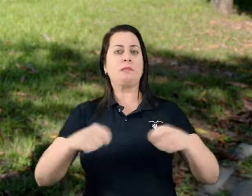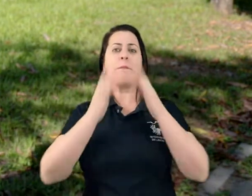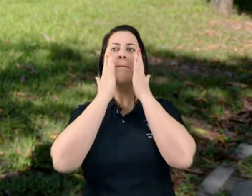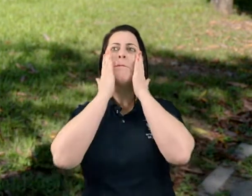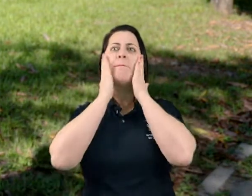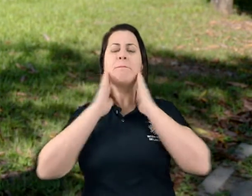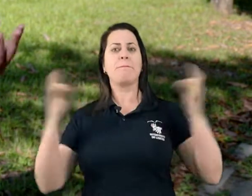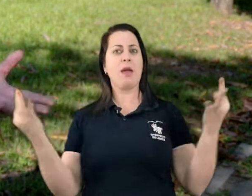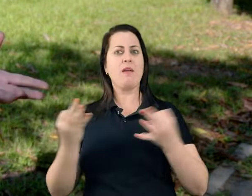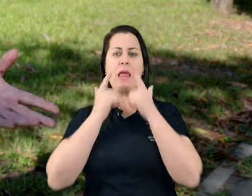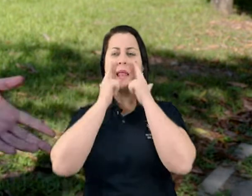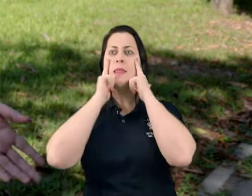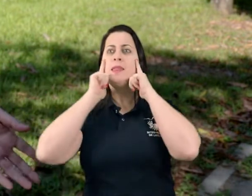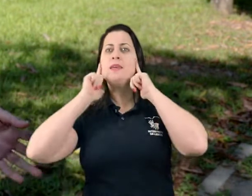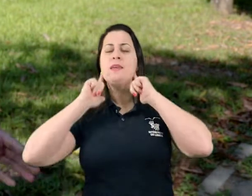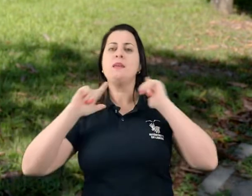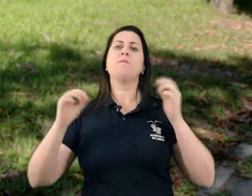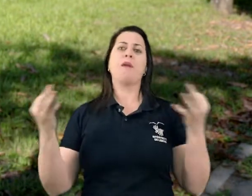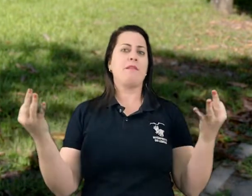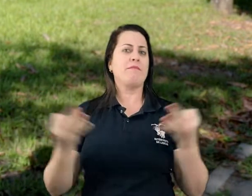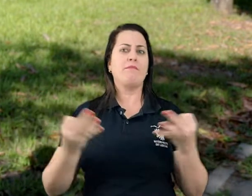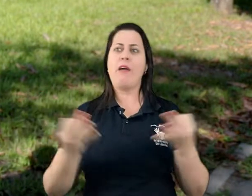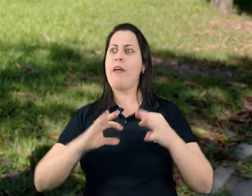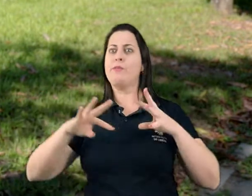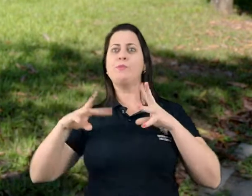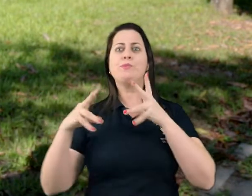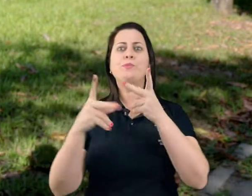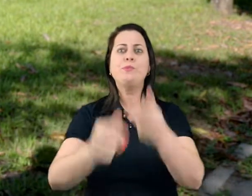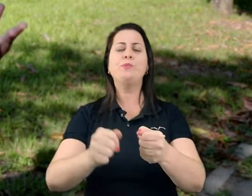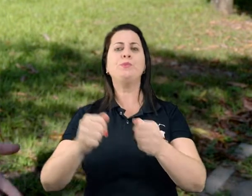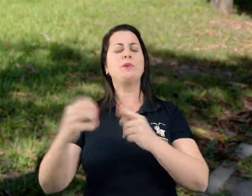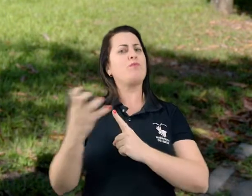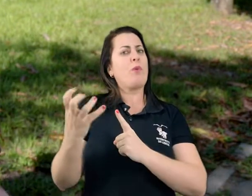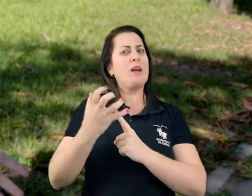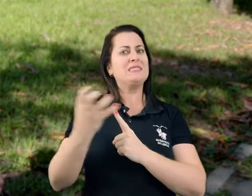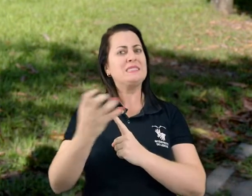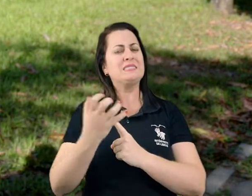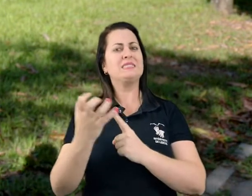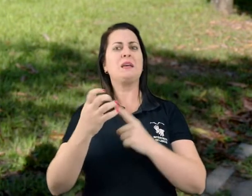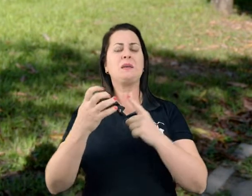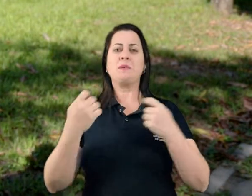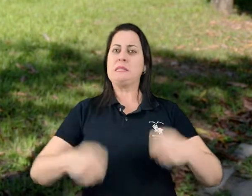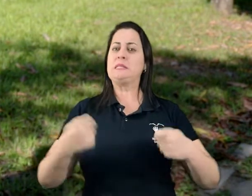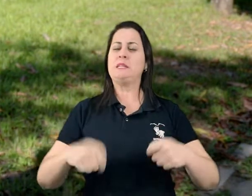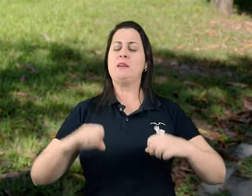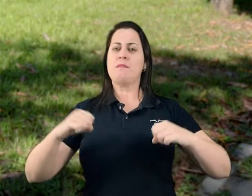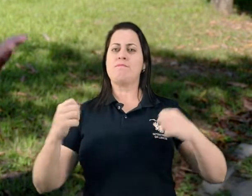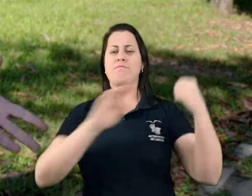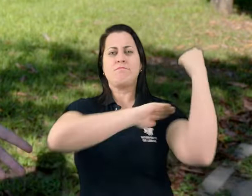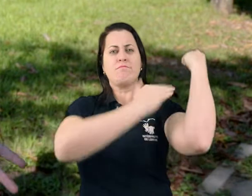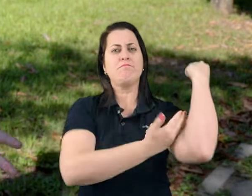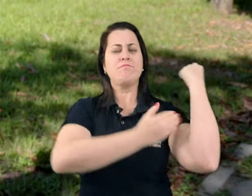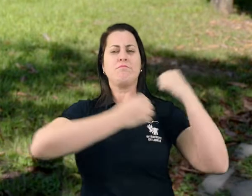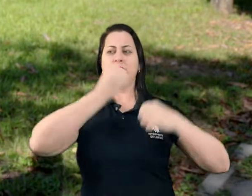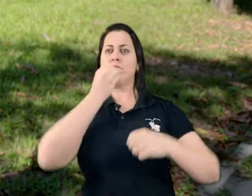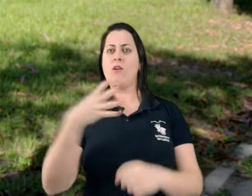temos que ser que a pele perfeita Fazemos o melhores Quem quer ser